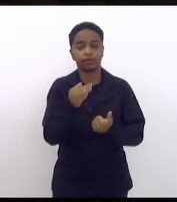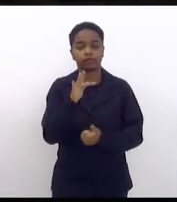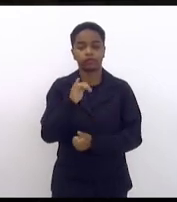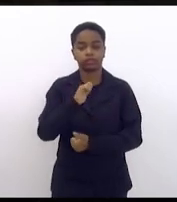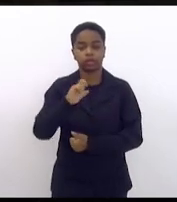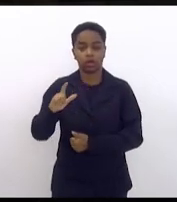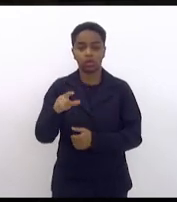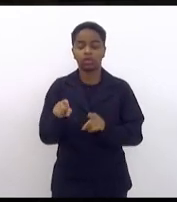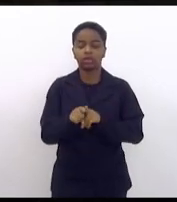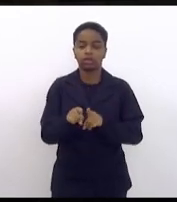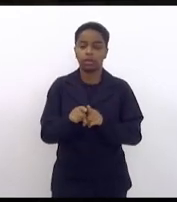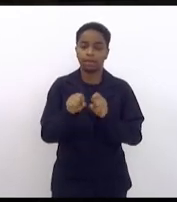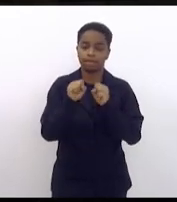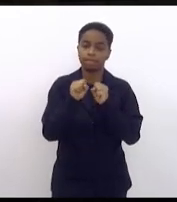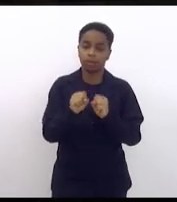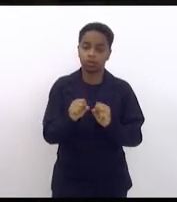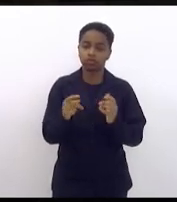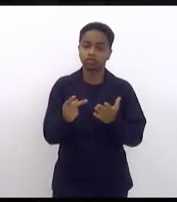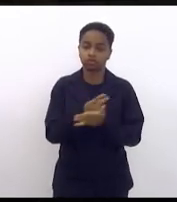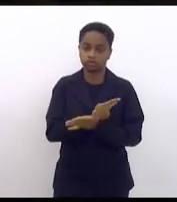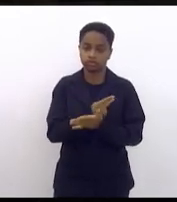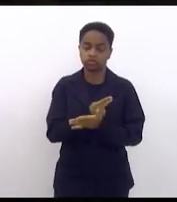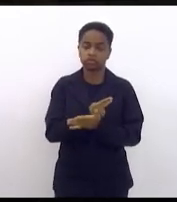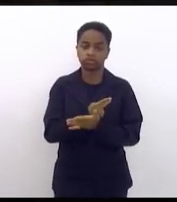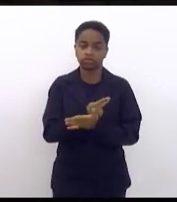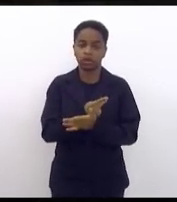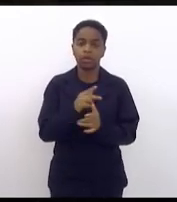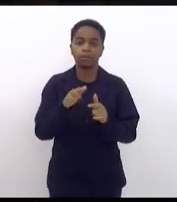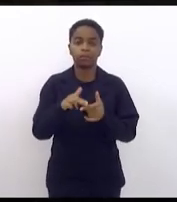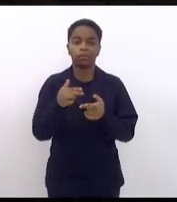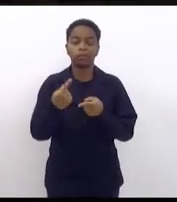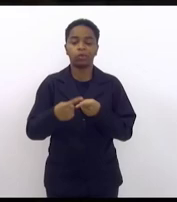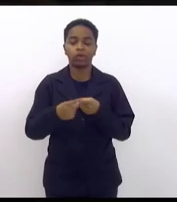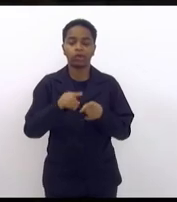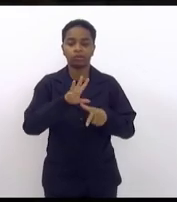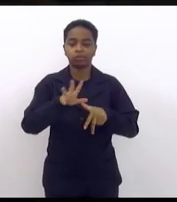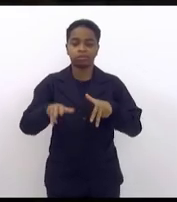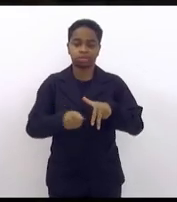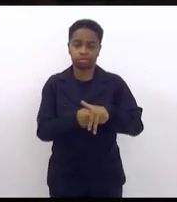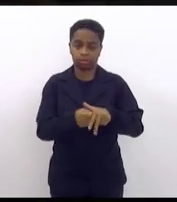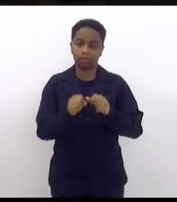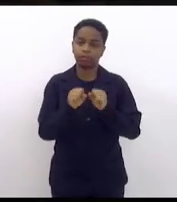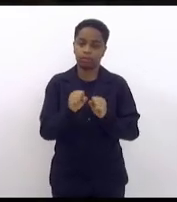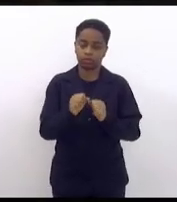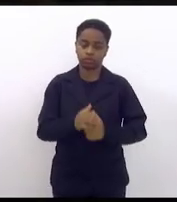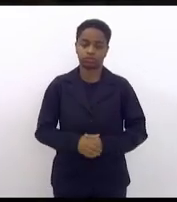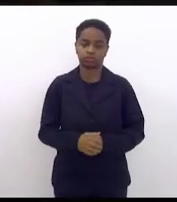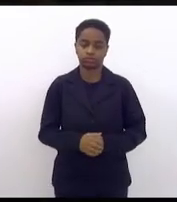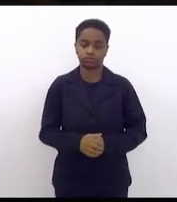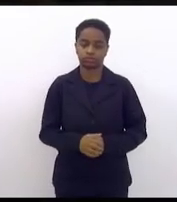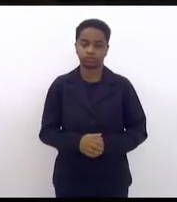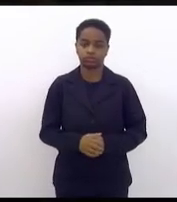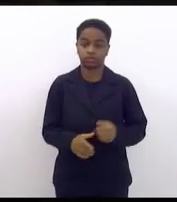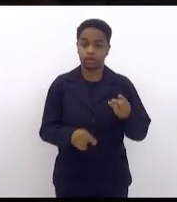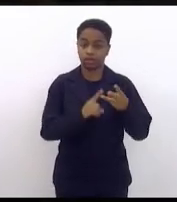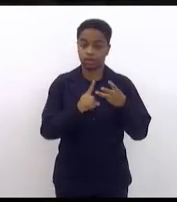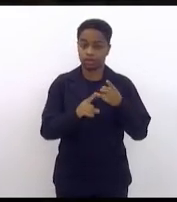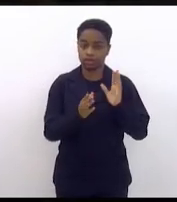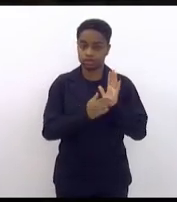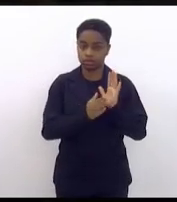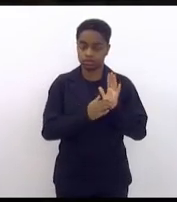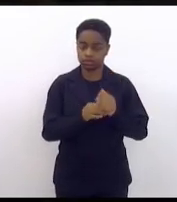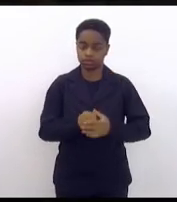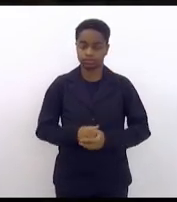até sofrer uma ação por sonegação. Então, a segunda proposta. Terceira